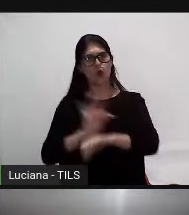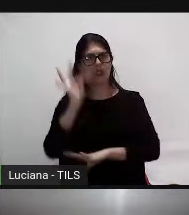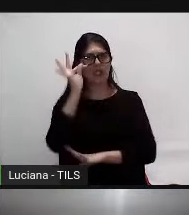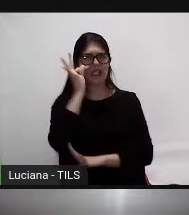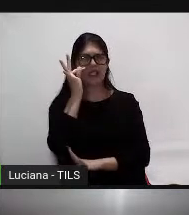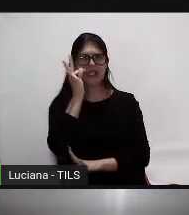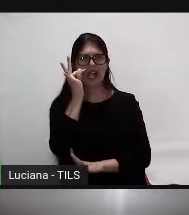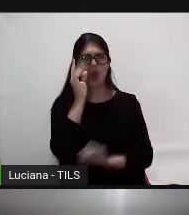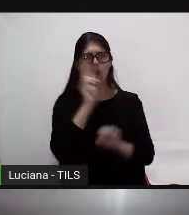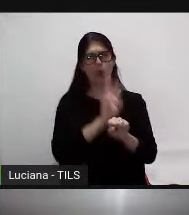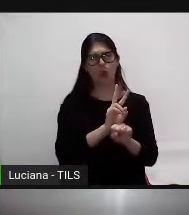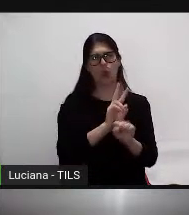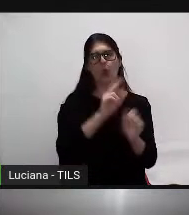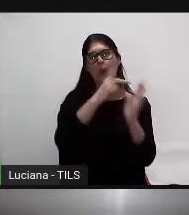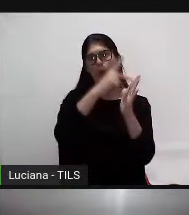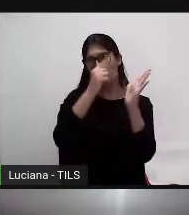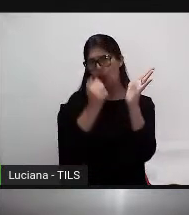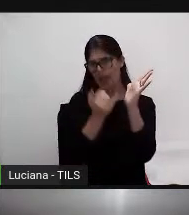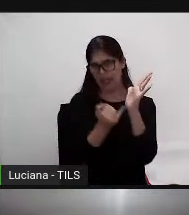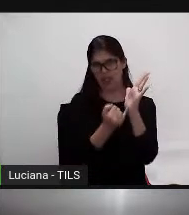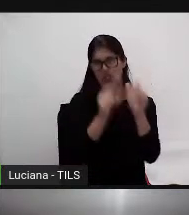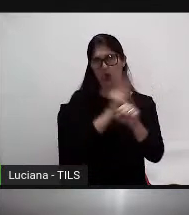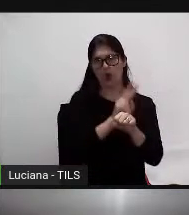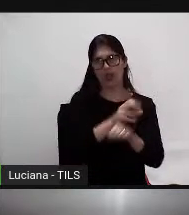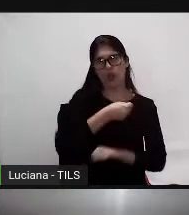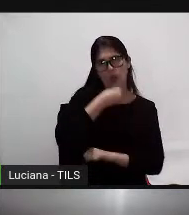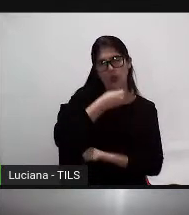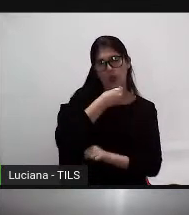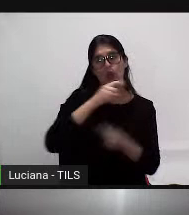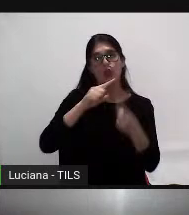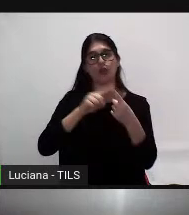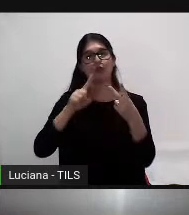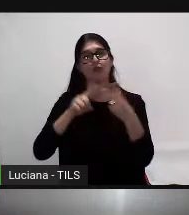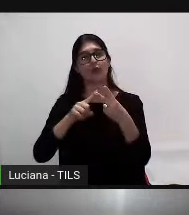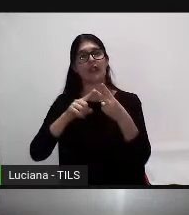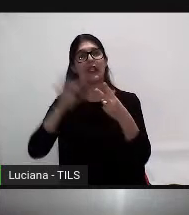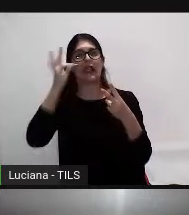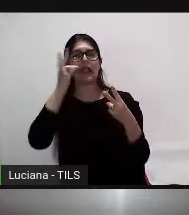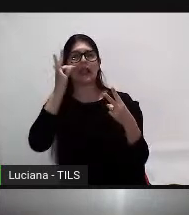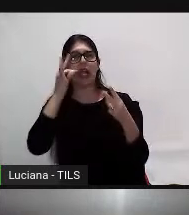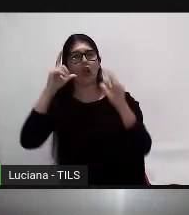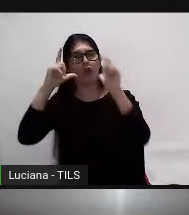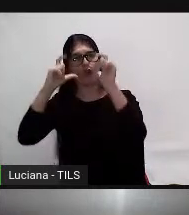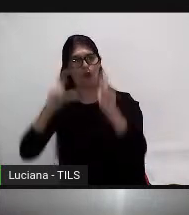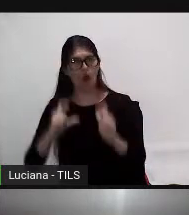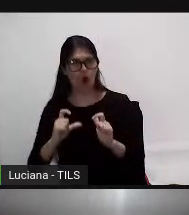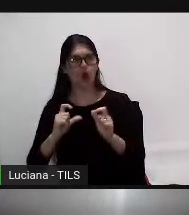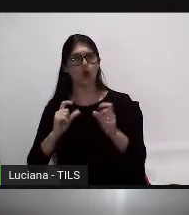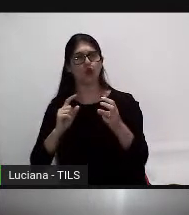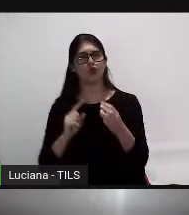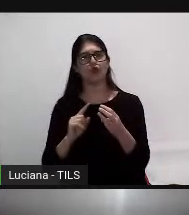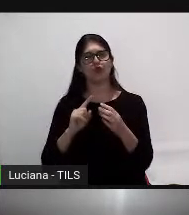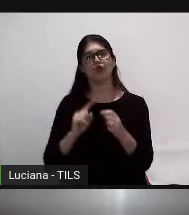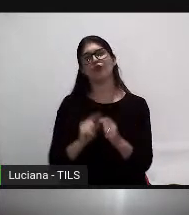idosos, PROEJA, técnico em processos fotográficos, é concomitante e subsequente, técnico em tradução